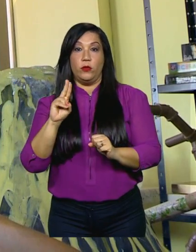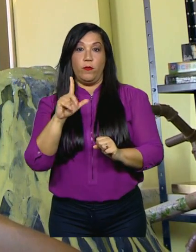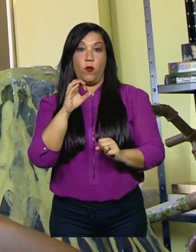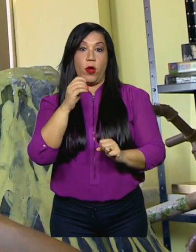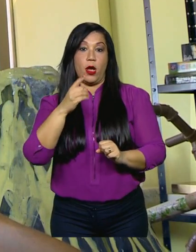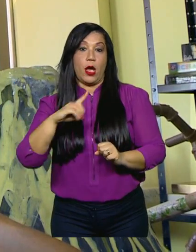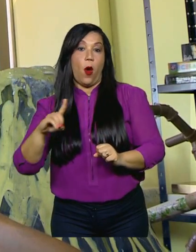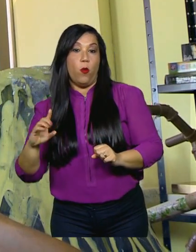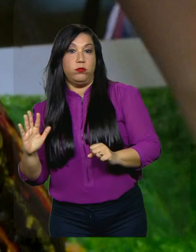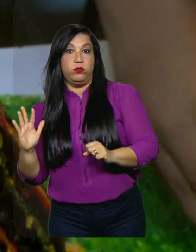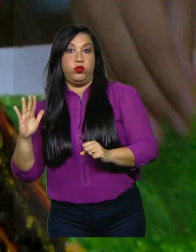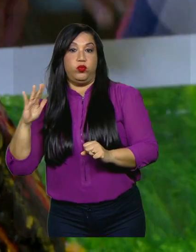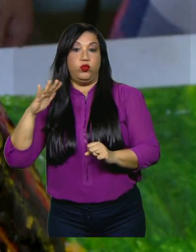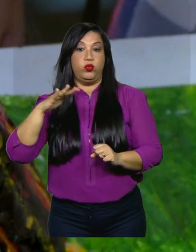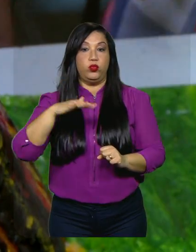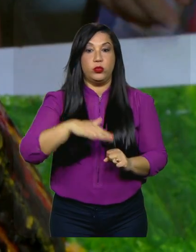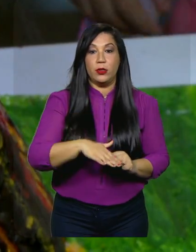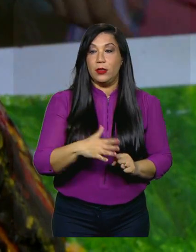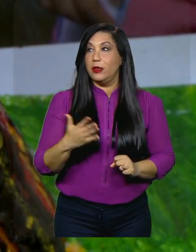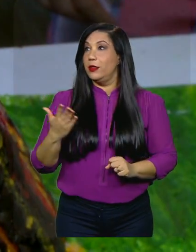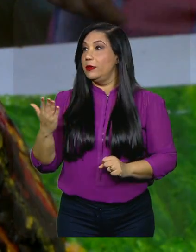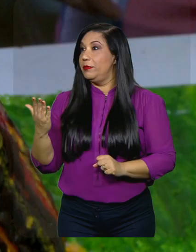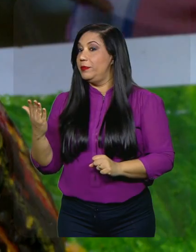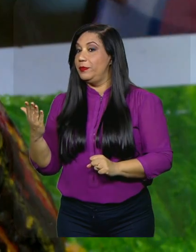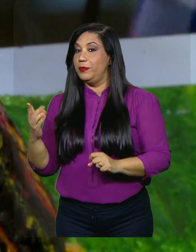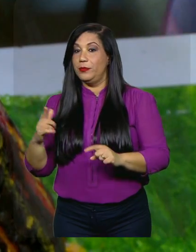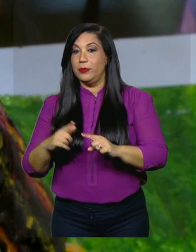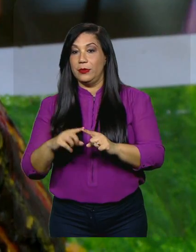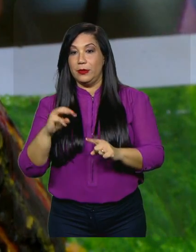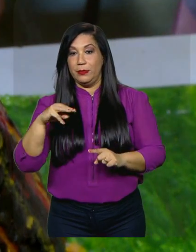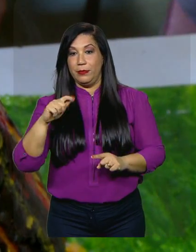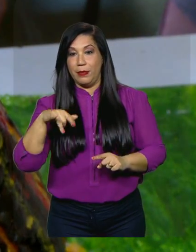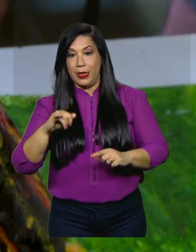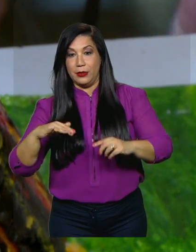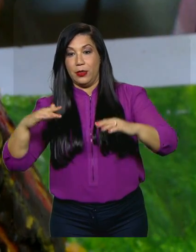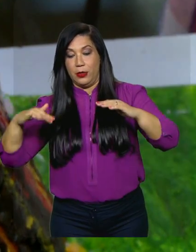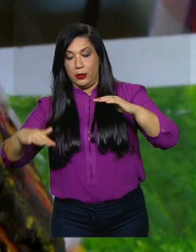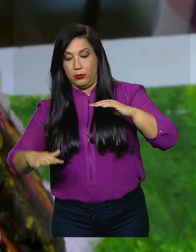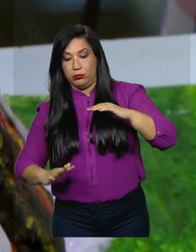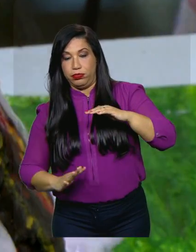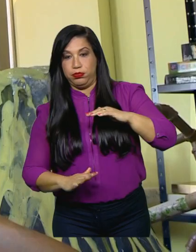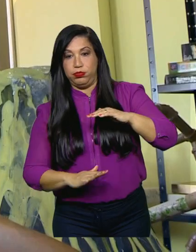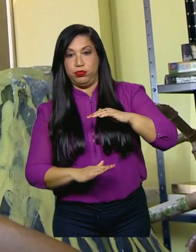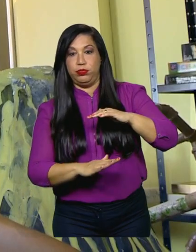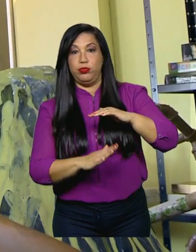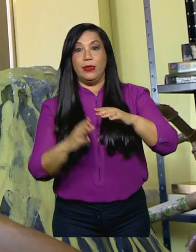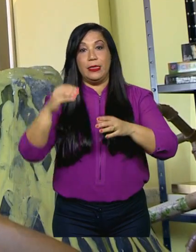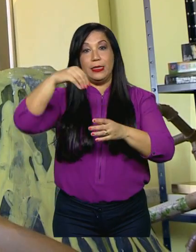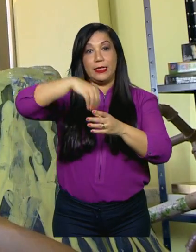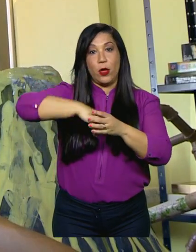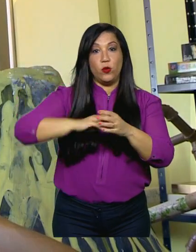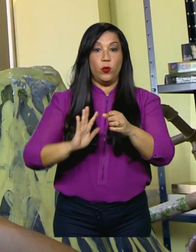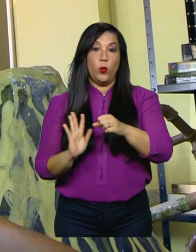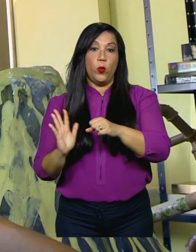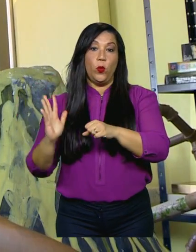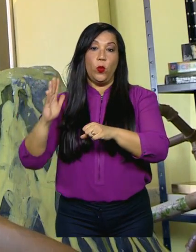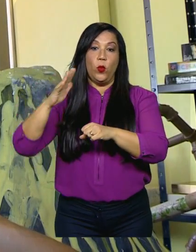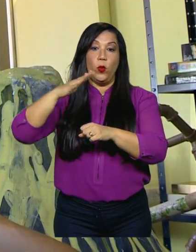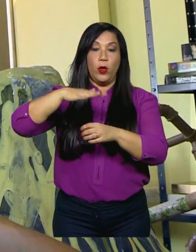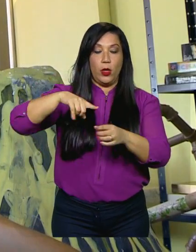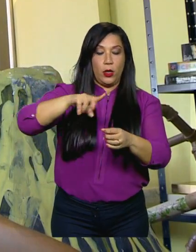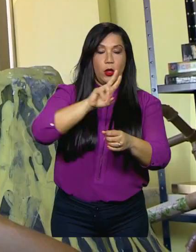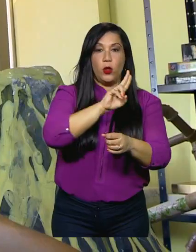Aí como tem o magma vem por baixo pela chaminé, que é por dentro do vulcão, e aqui